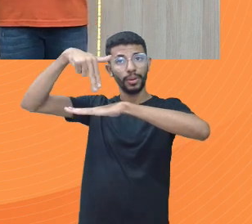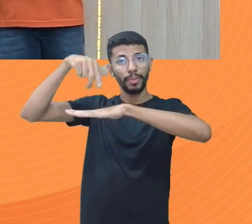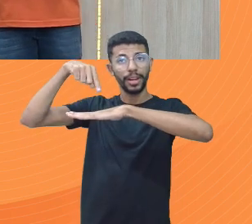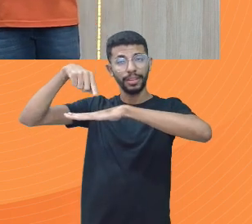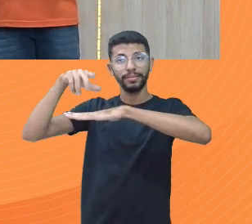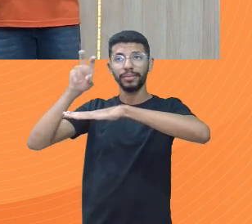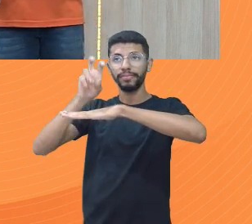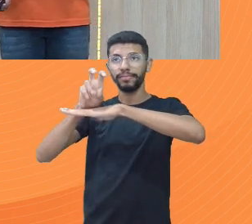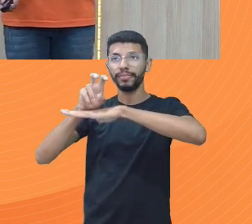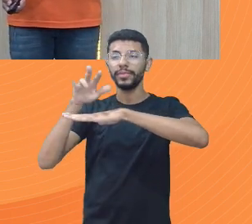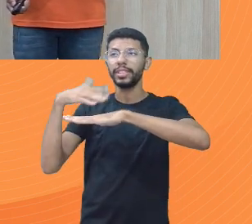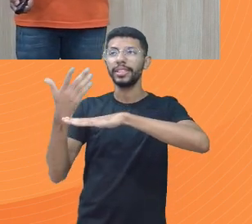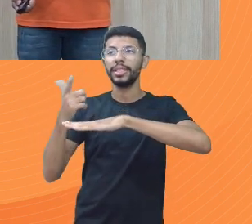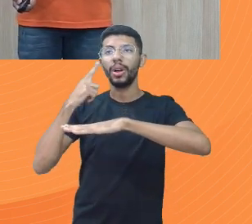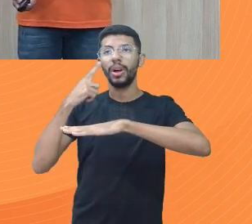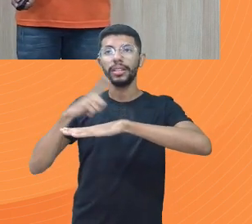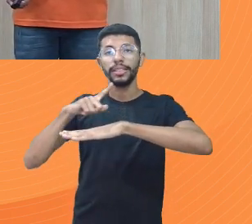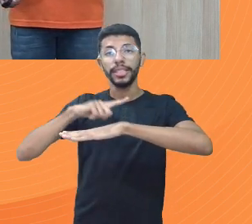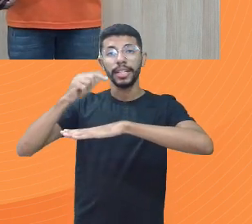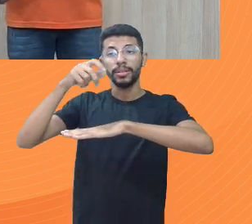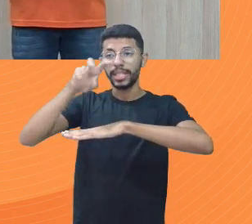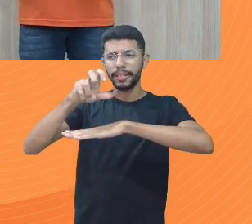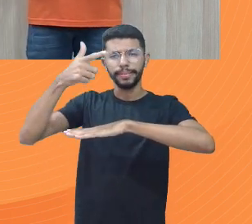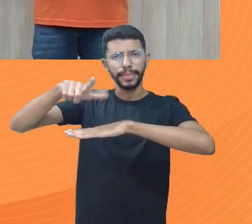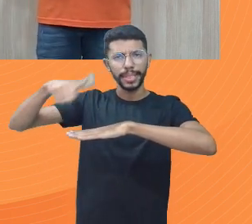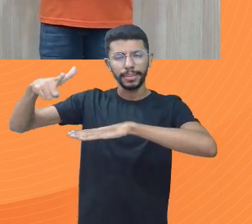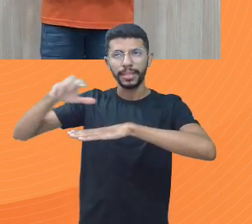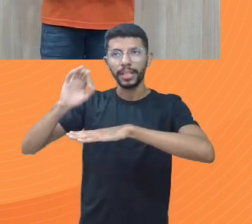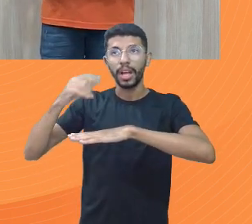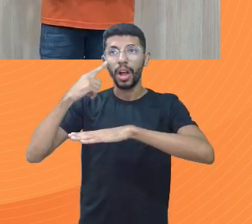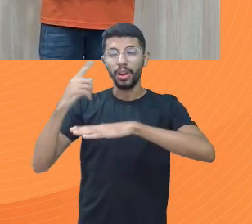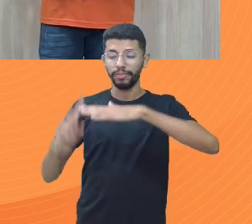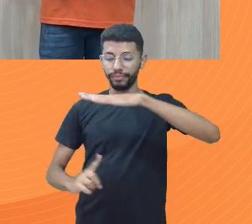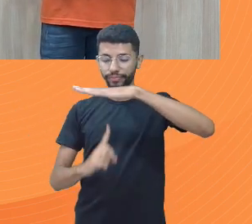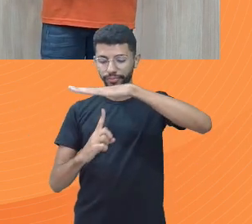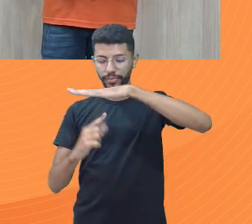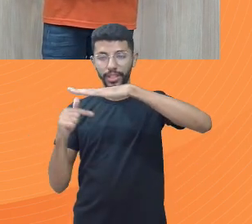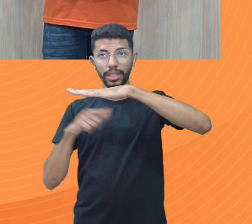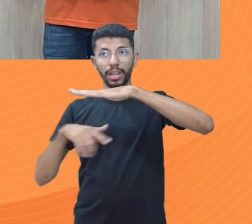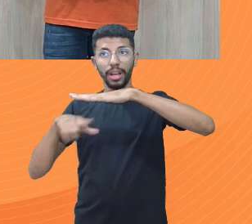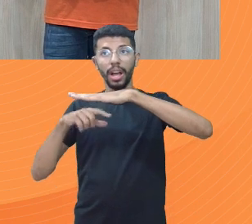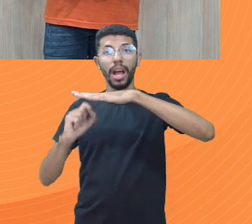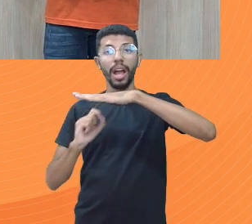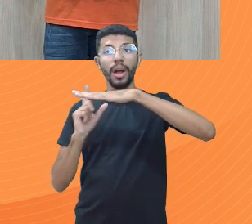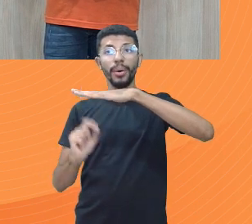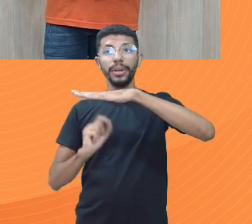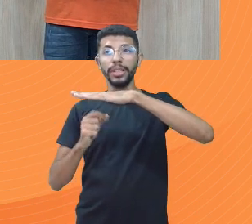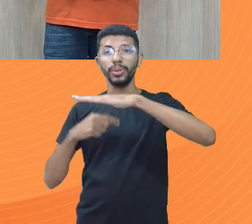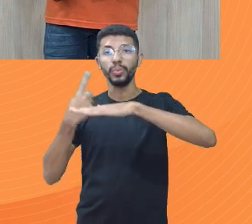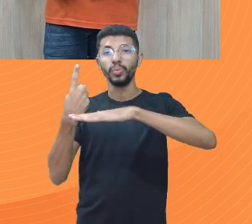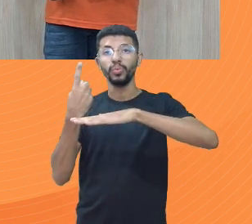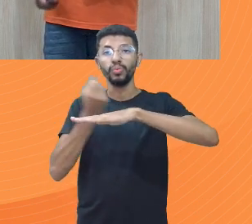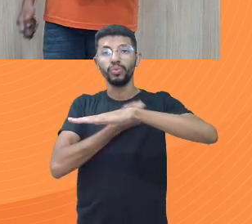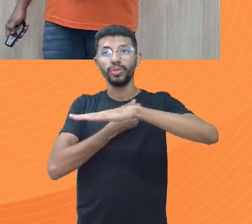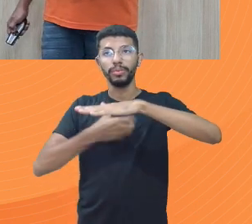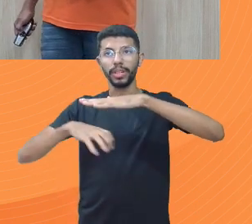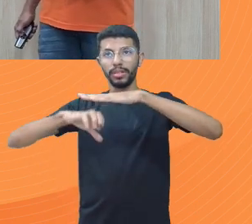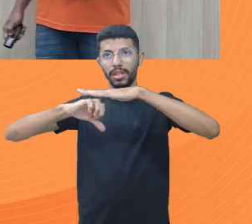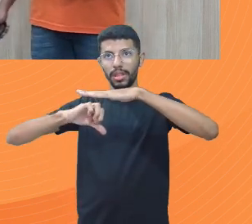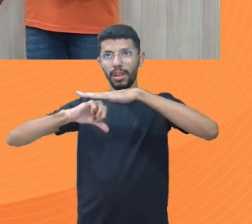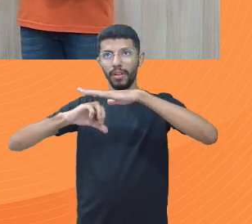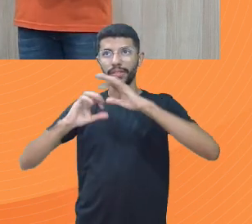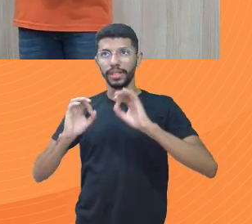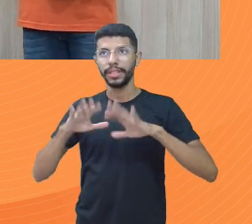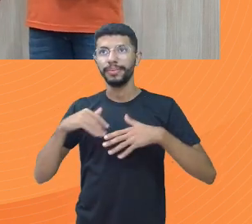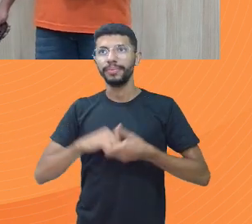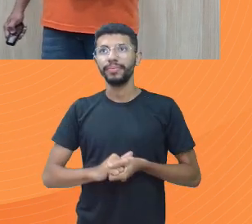só tenho um número que se repete, que é o 5, no denominador eu vou ter apenas um numeral 9.